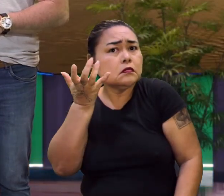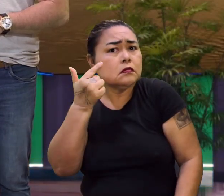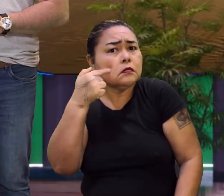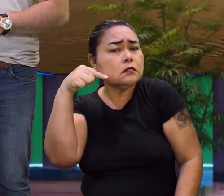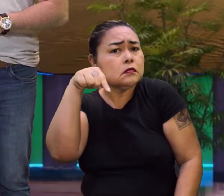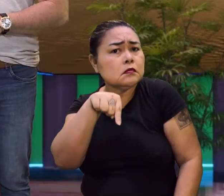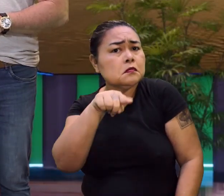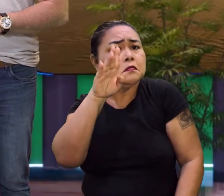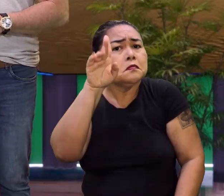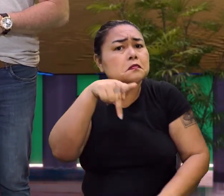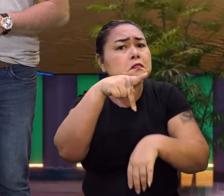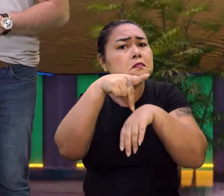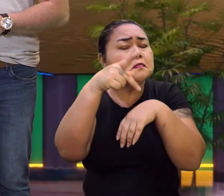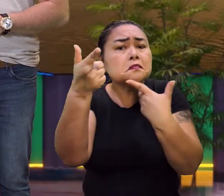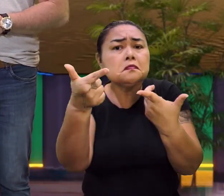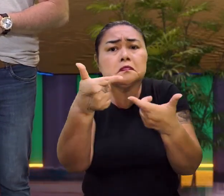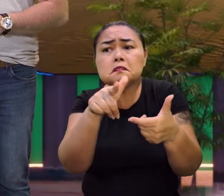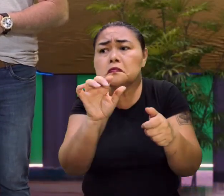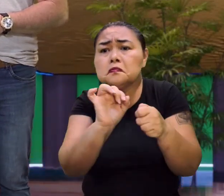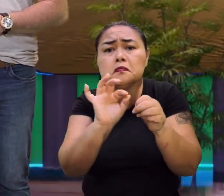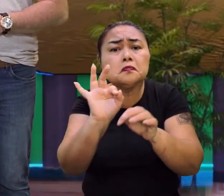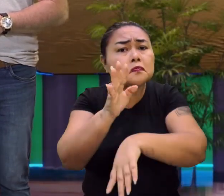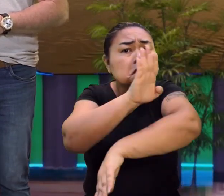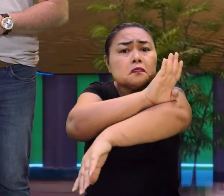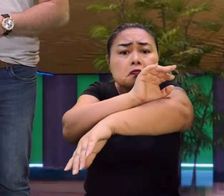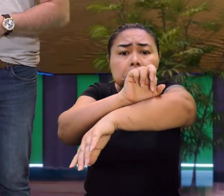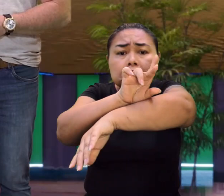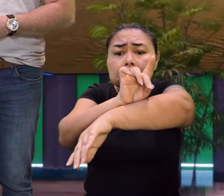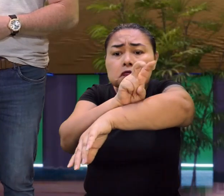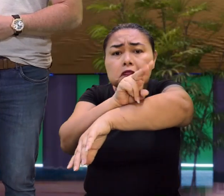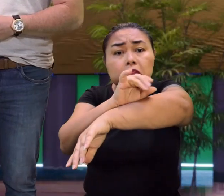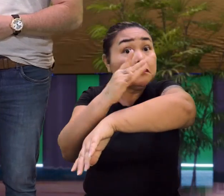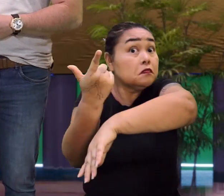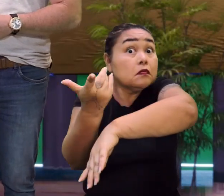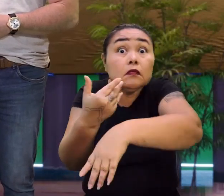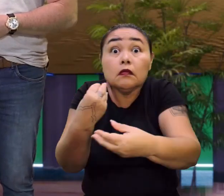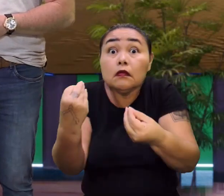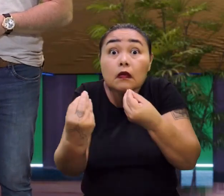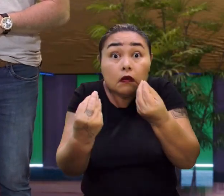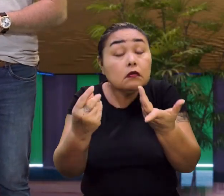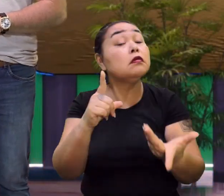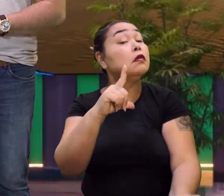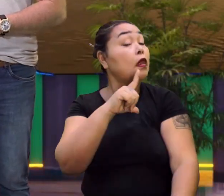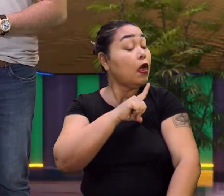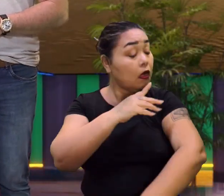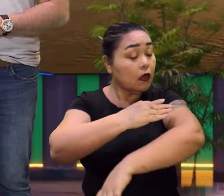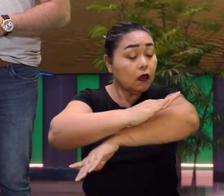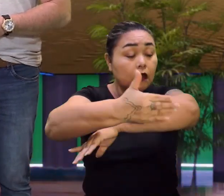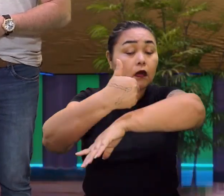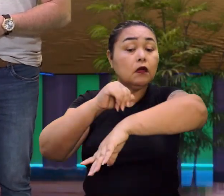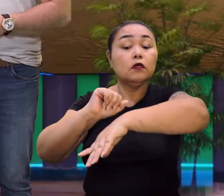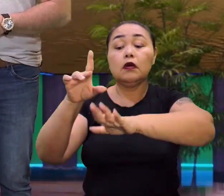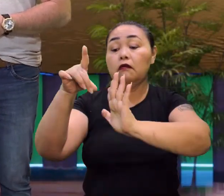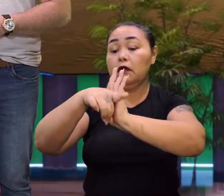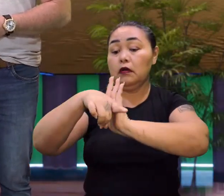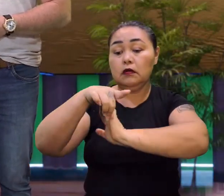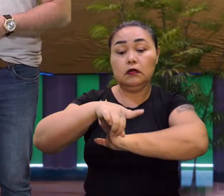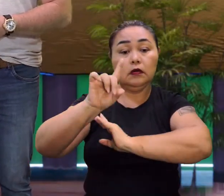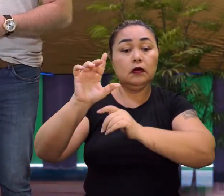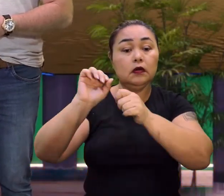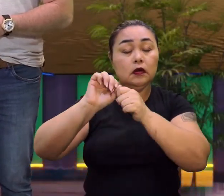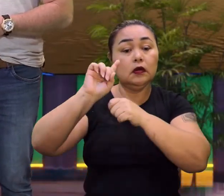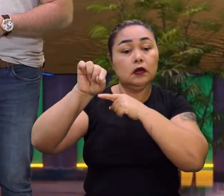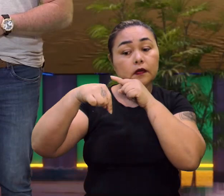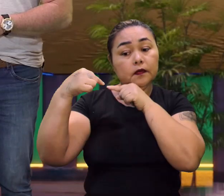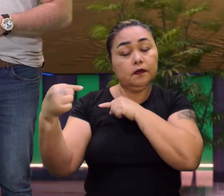gente venha para o país de vocês e você não quer fazer rodovia? Sem não, chance, você né? tem que fazer rodovia, não é para fazer ferrovia, não. Com Porque certeza. se